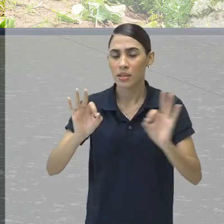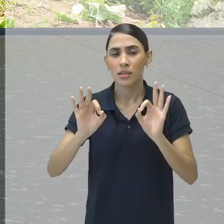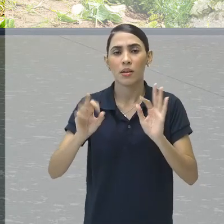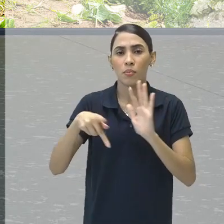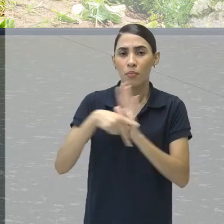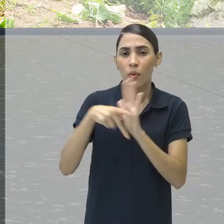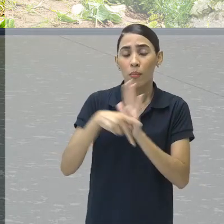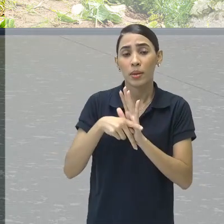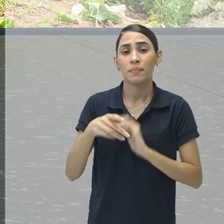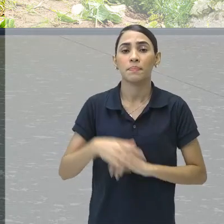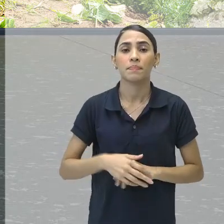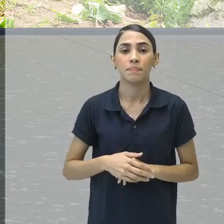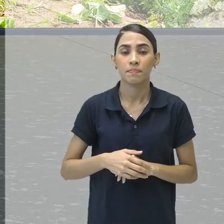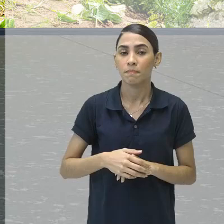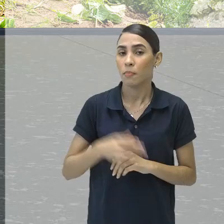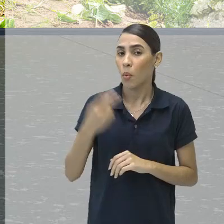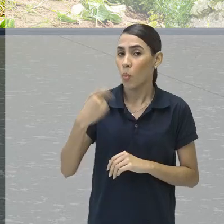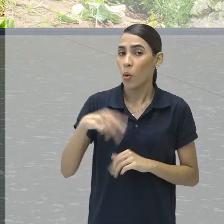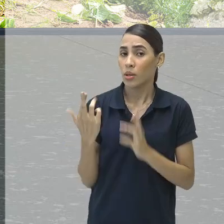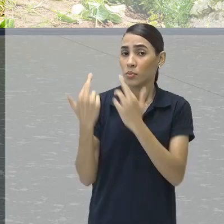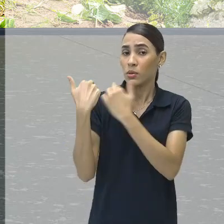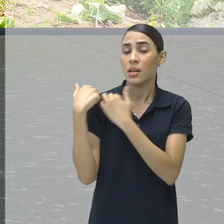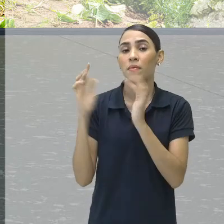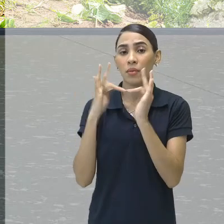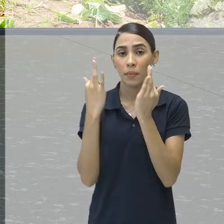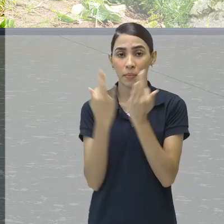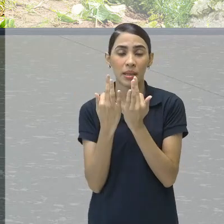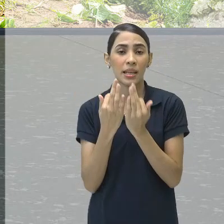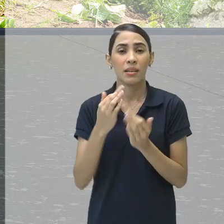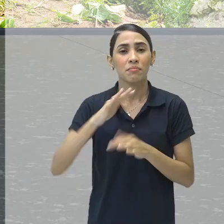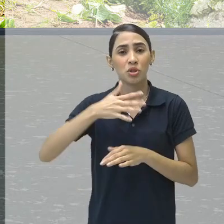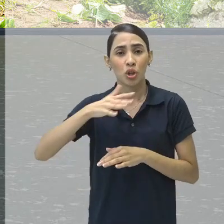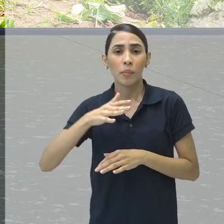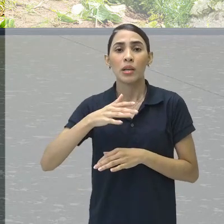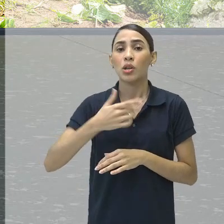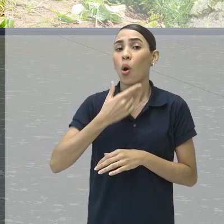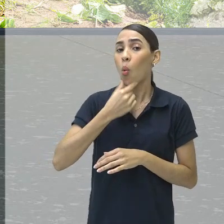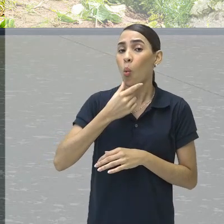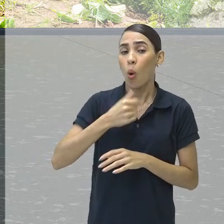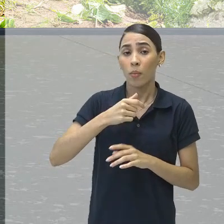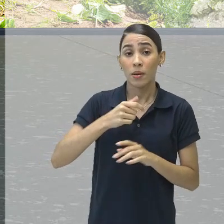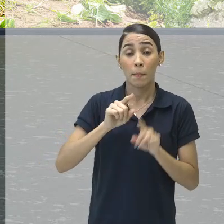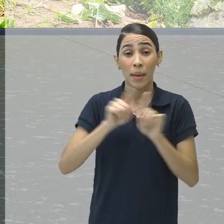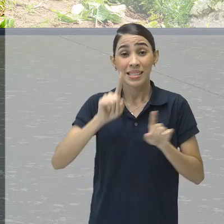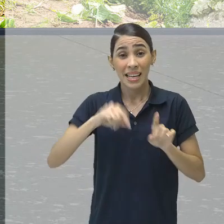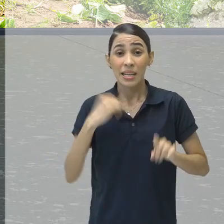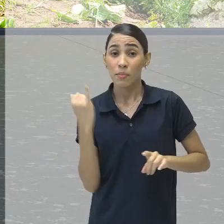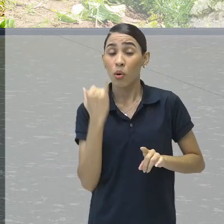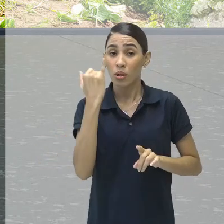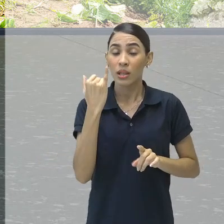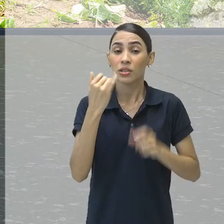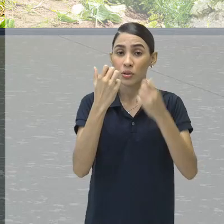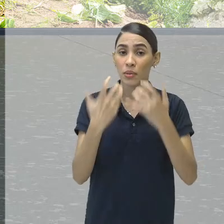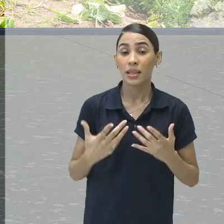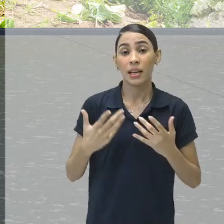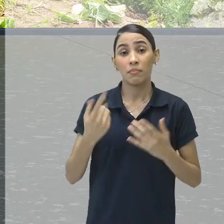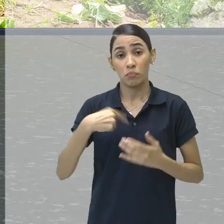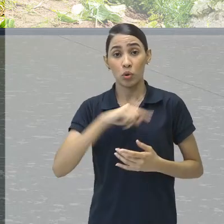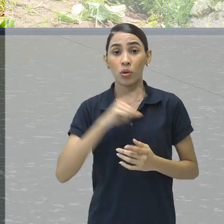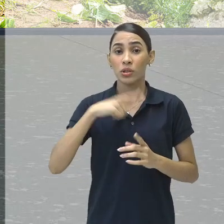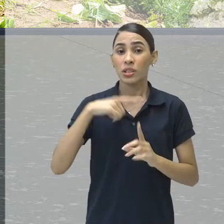propriedade, ela é feita ali pela própria família. Normalmente o homem, e eu gosto de enfatizar para vocês que a gente tem uma